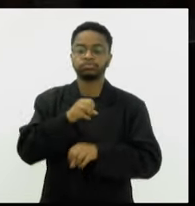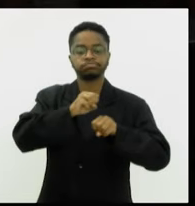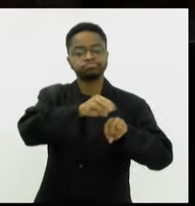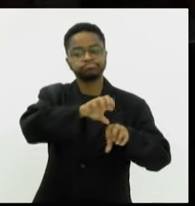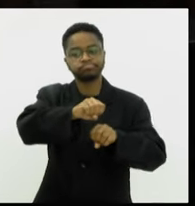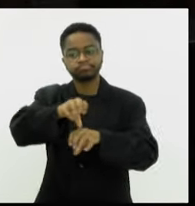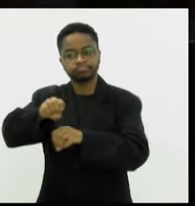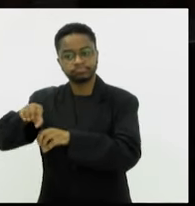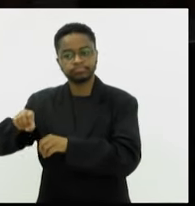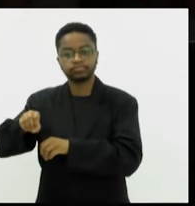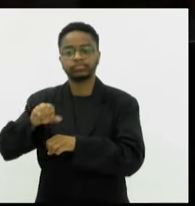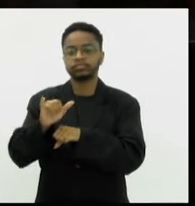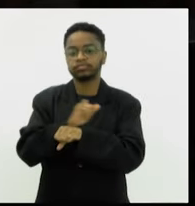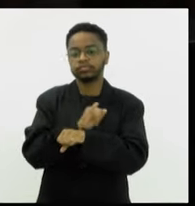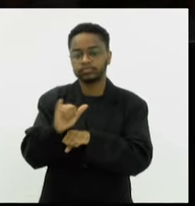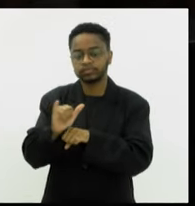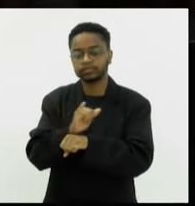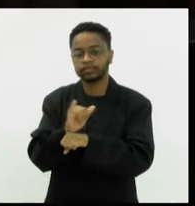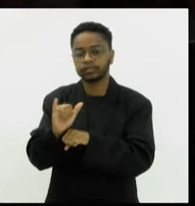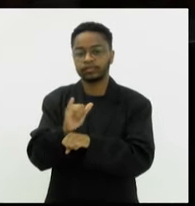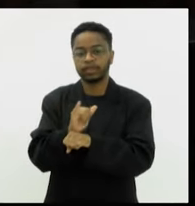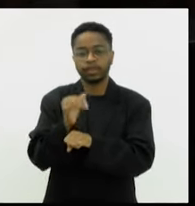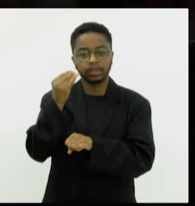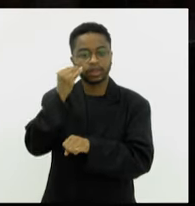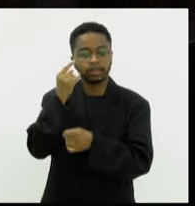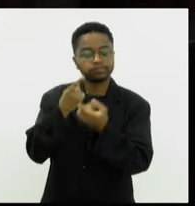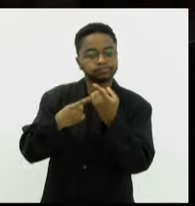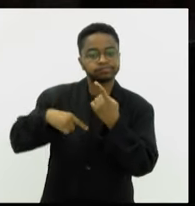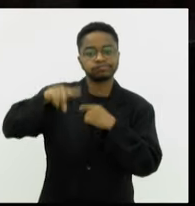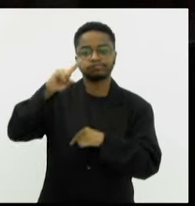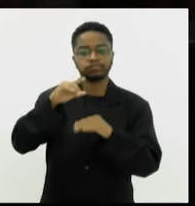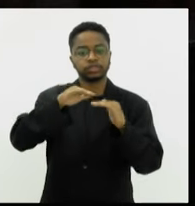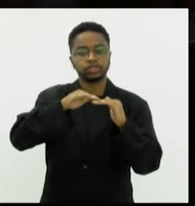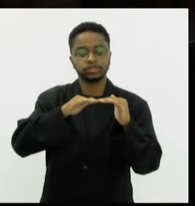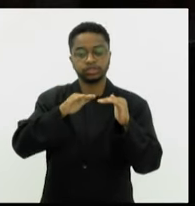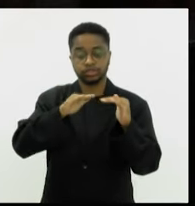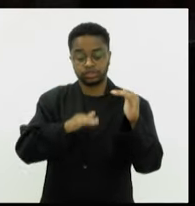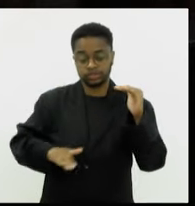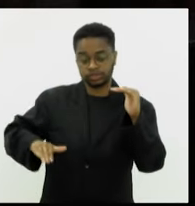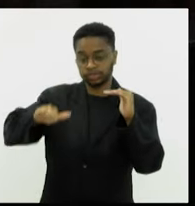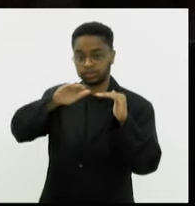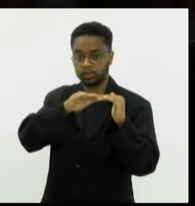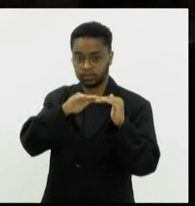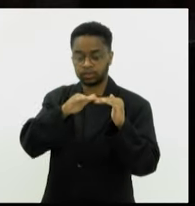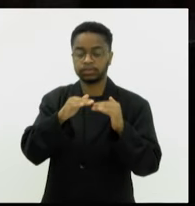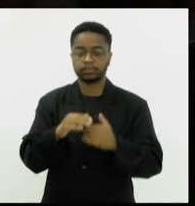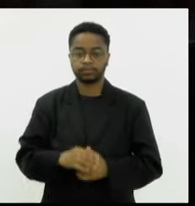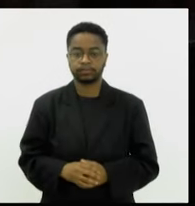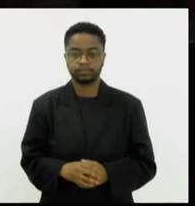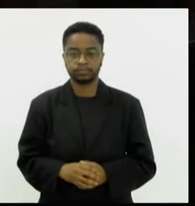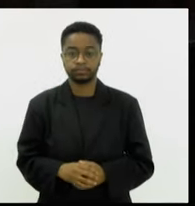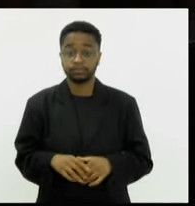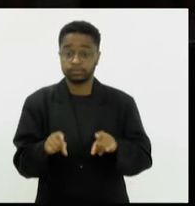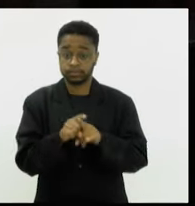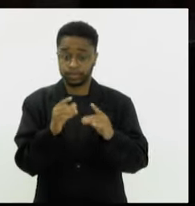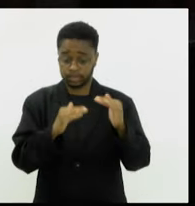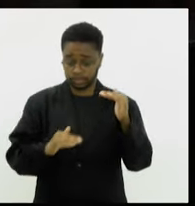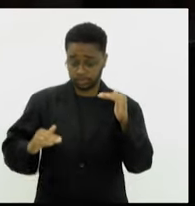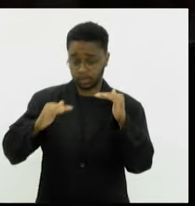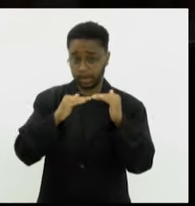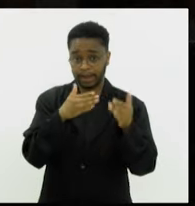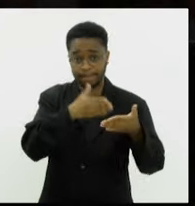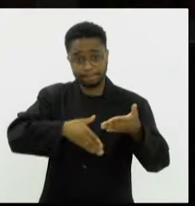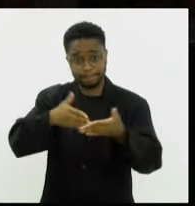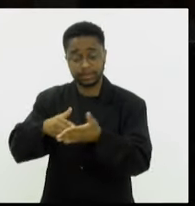educação como meio possível de superarmos as desigualdades sociais, essas desigualdades que impedem que a gente